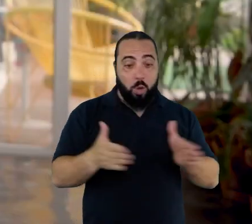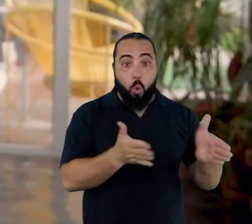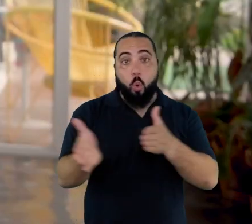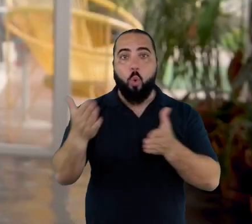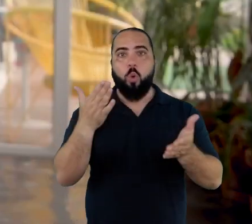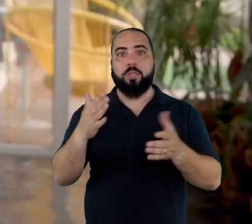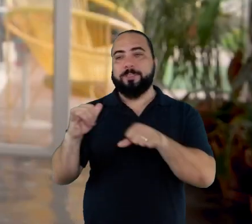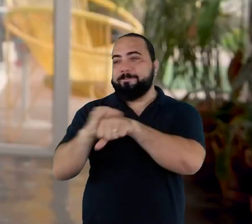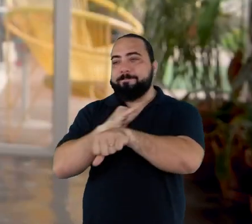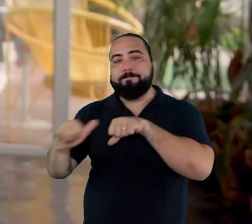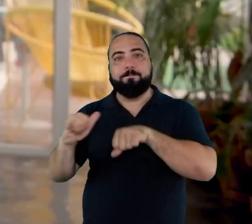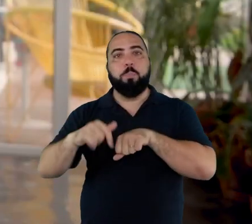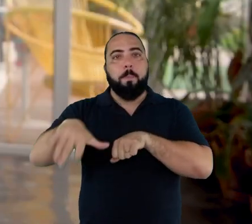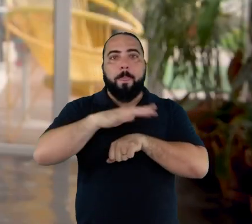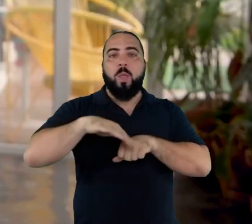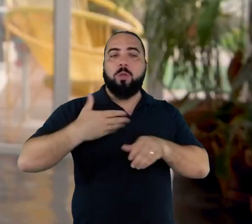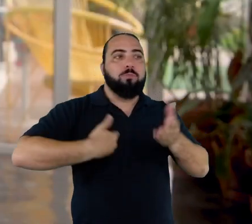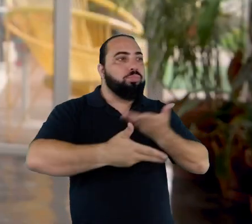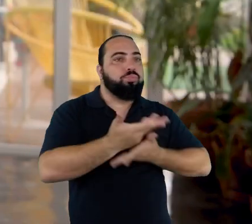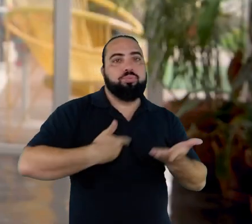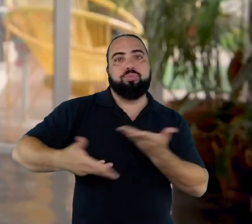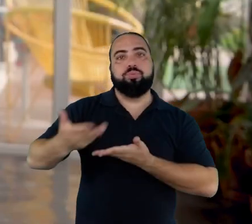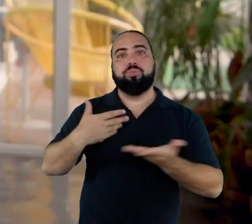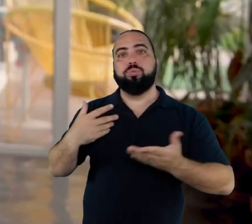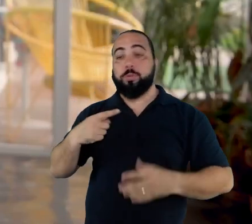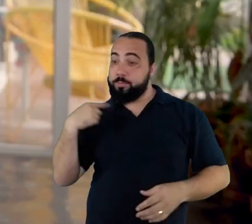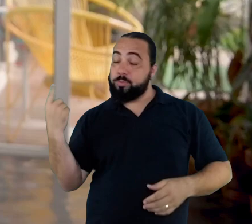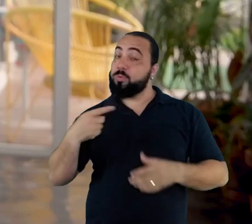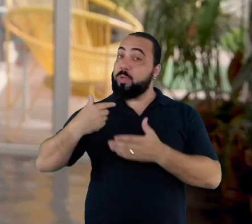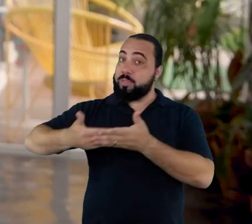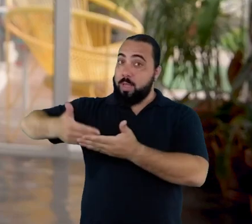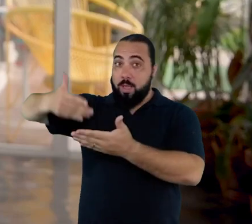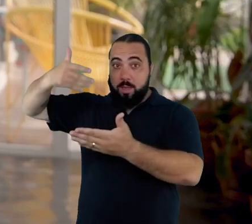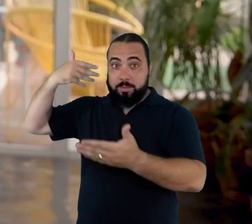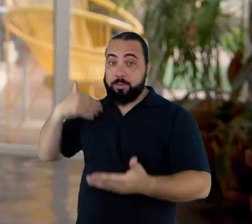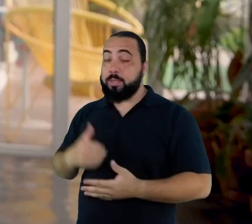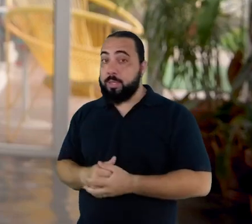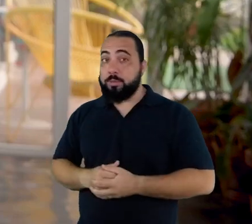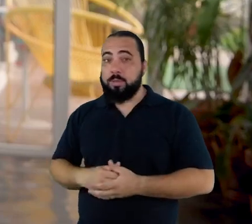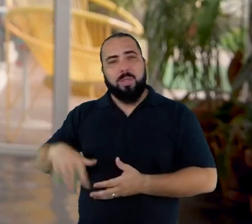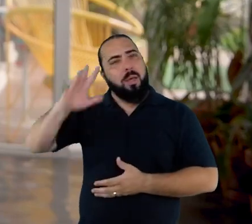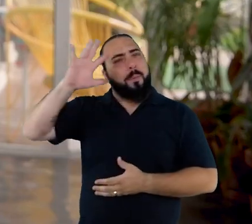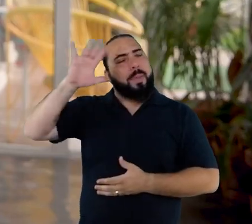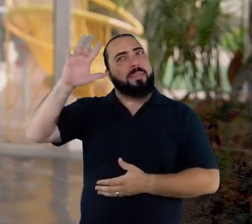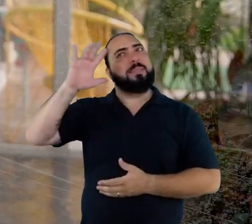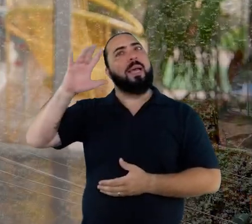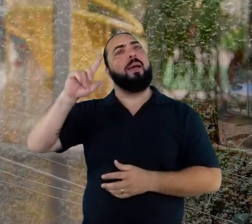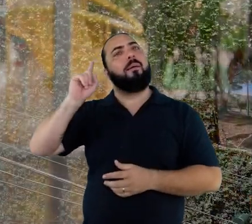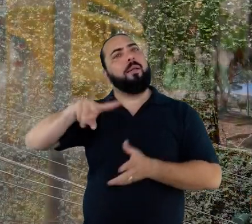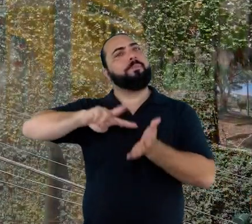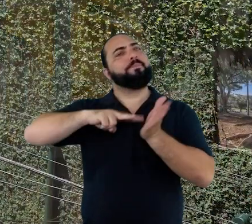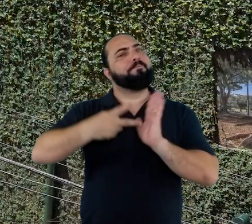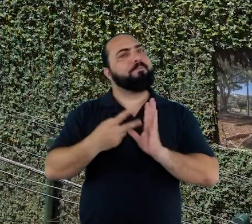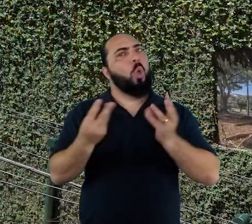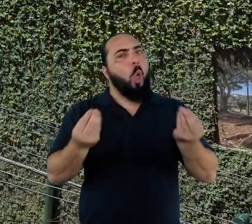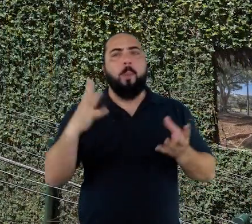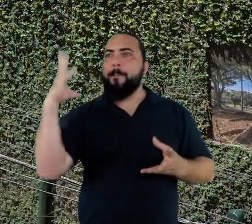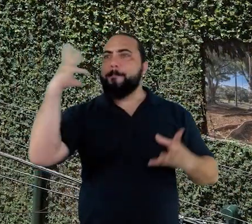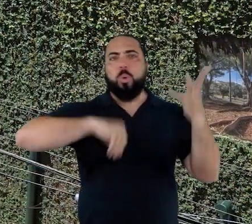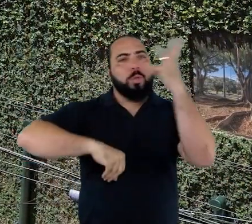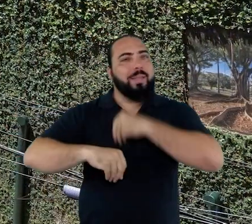nossas ruas, as formas com as quais nós convivemos com a nossa ancestralidade, repensar isso de uma forma